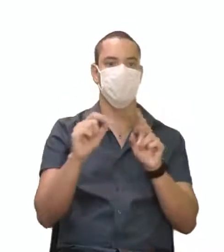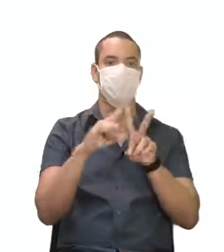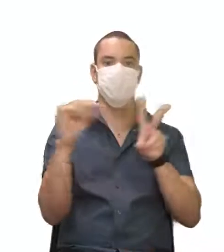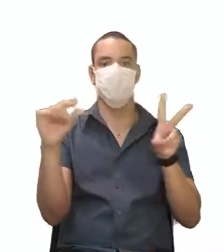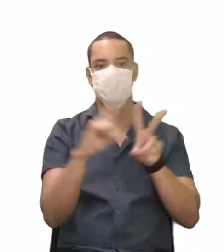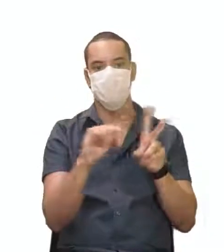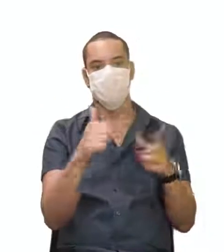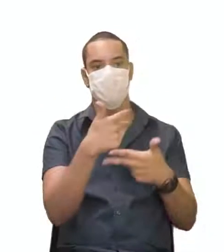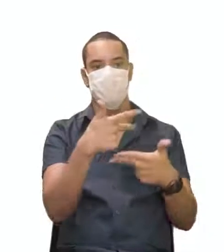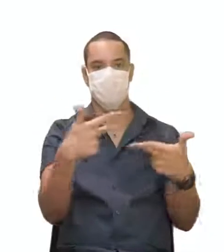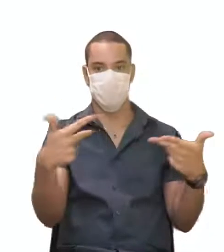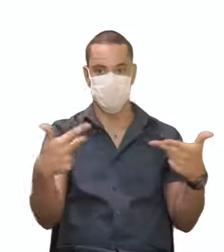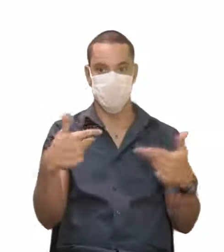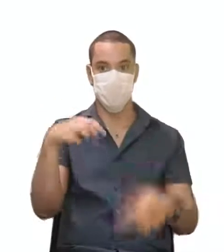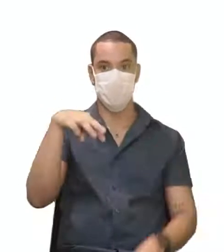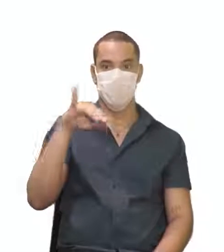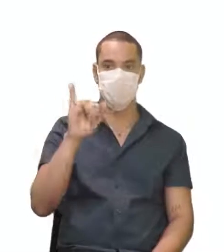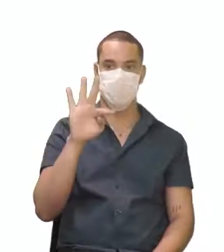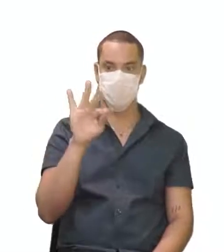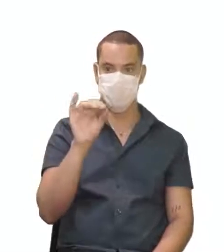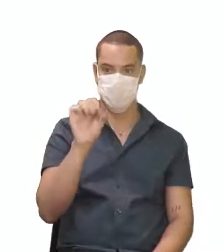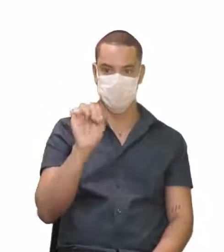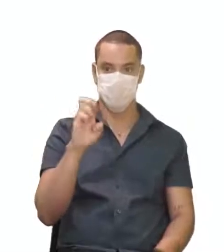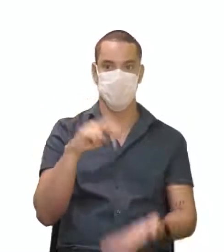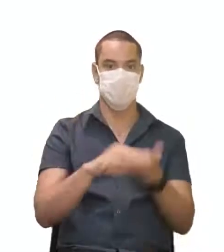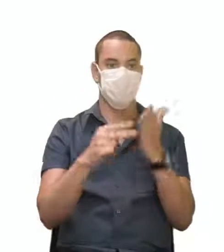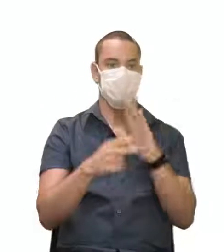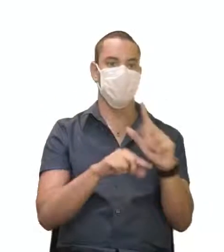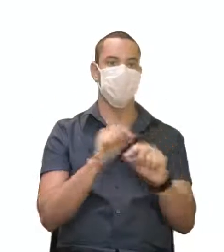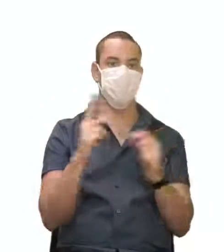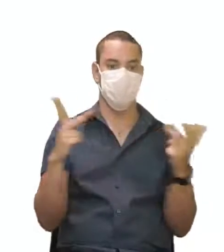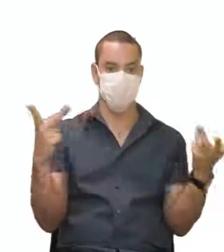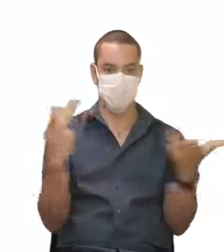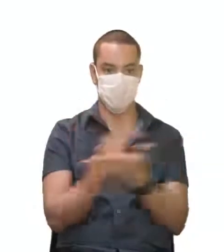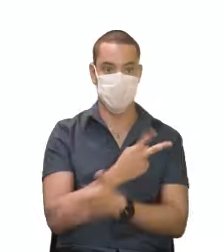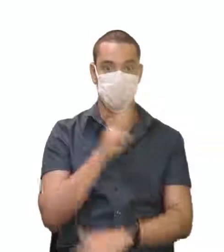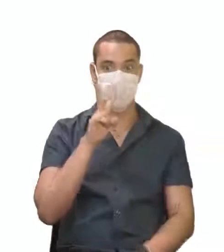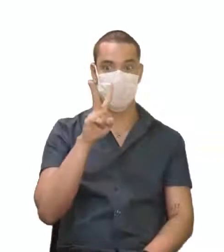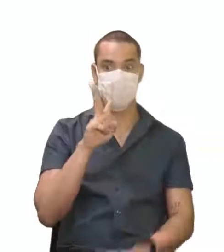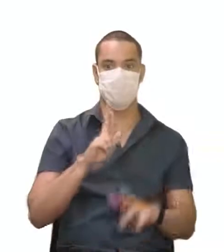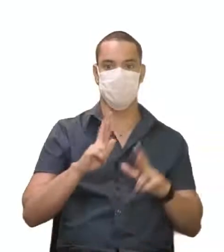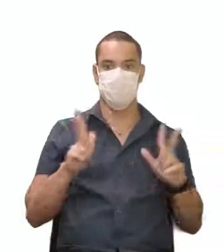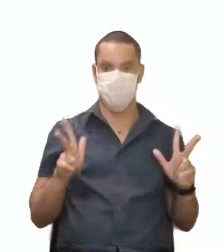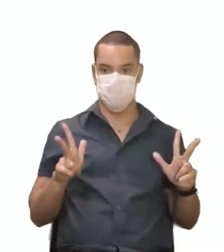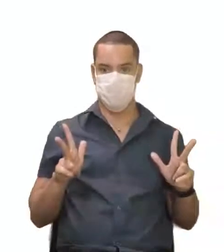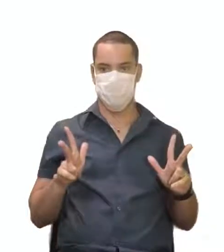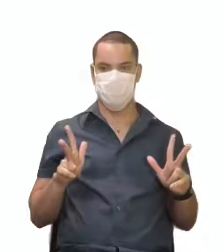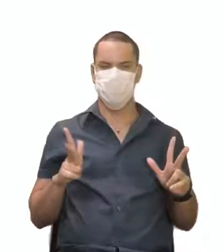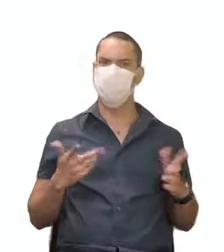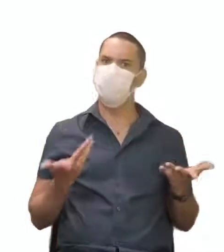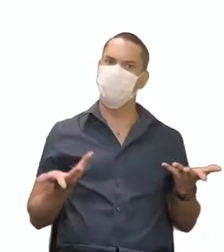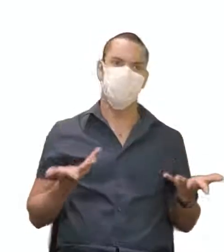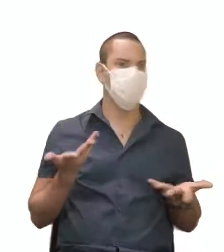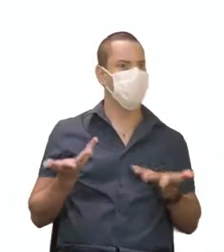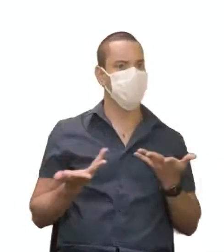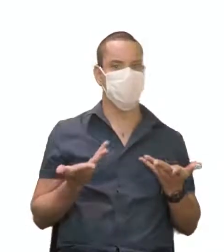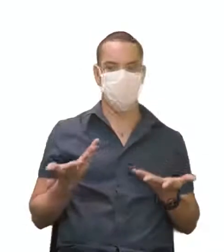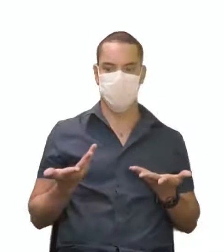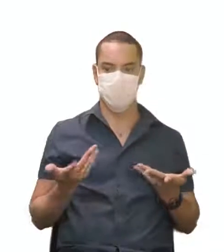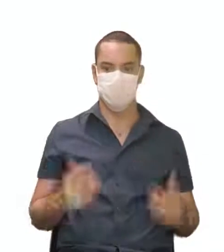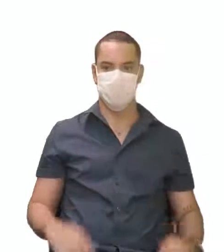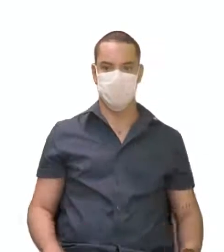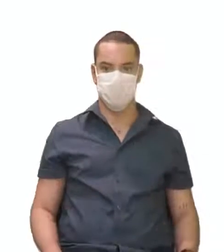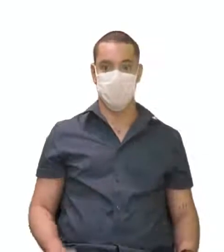nos vegetais, a mitose, tá? Ela vai ocorrer duas diferenças. Que diferenças são essas,